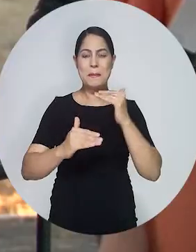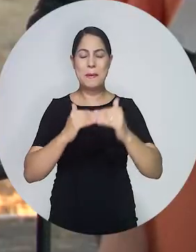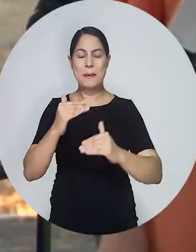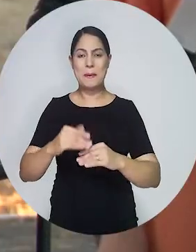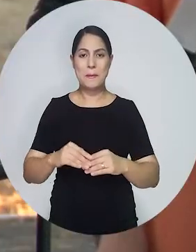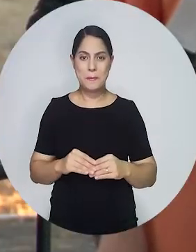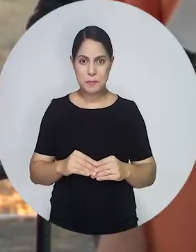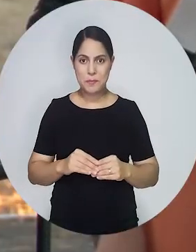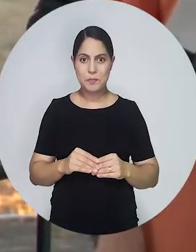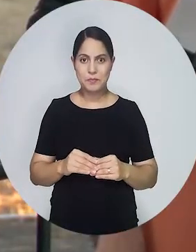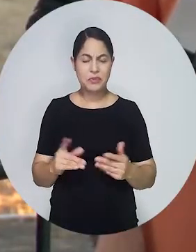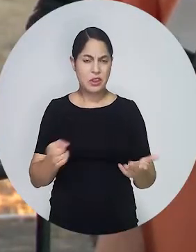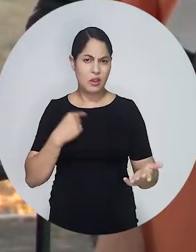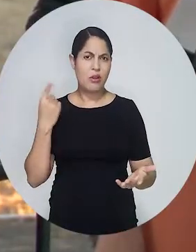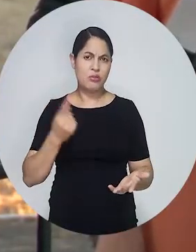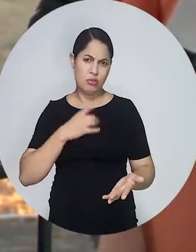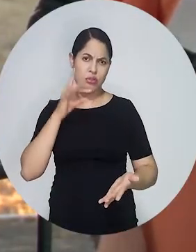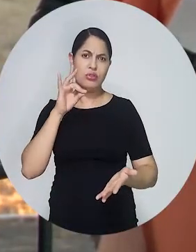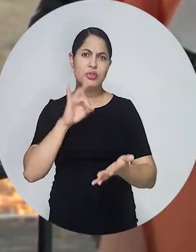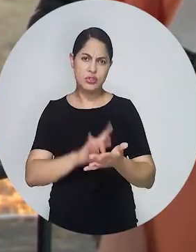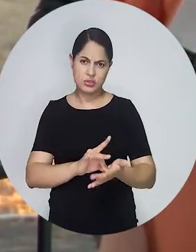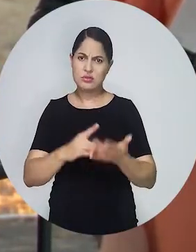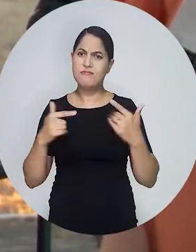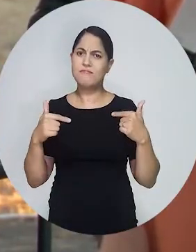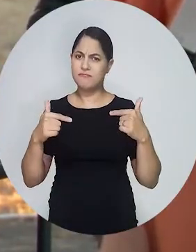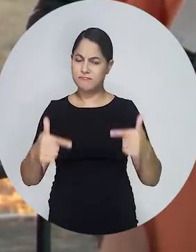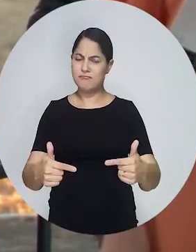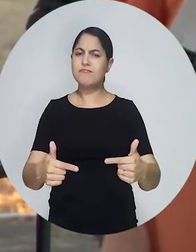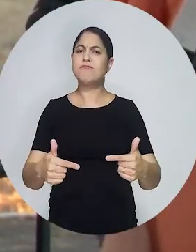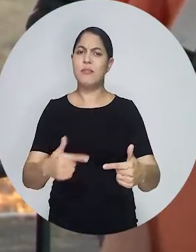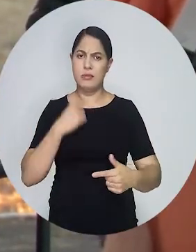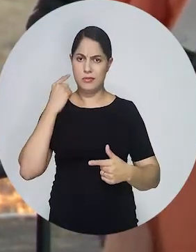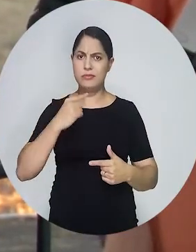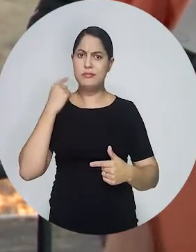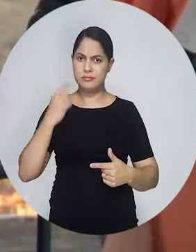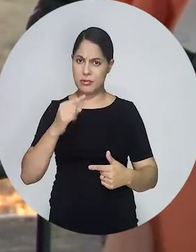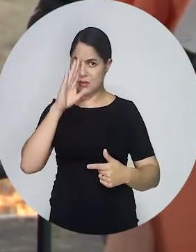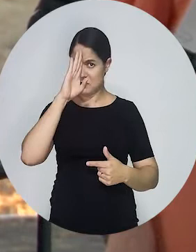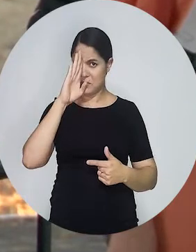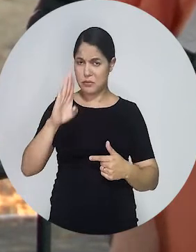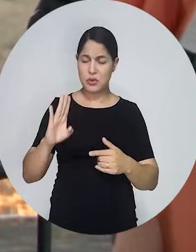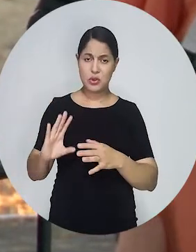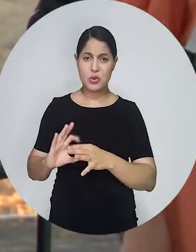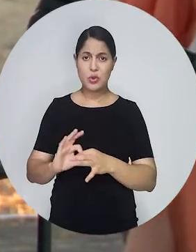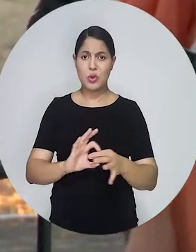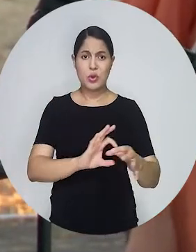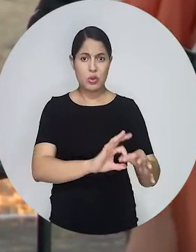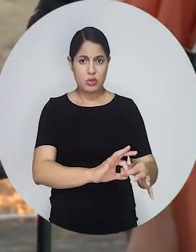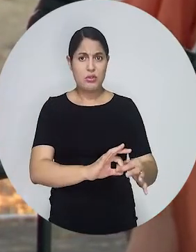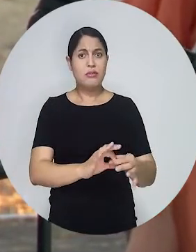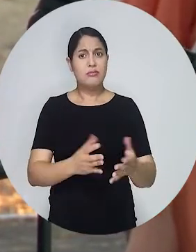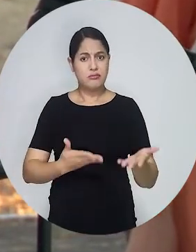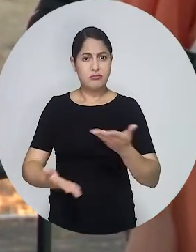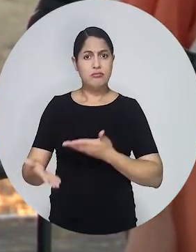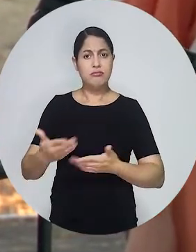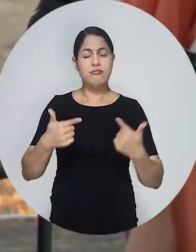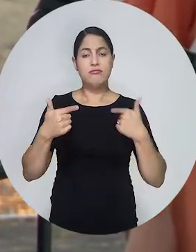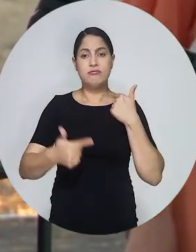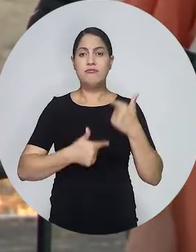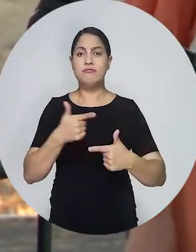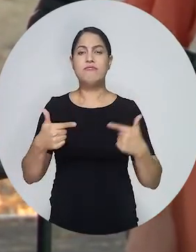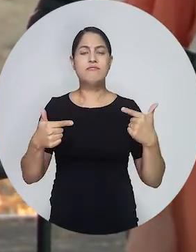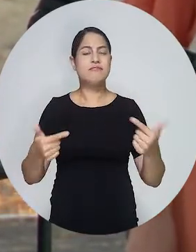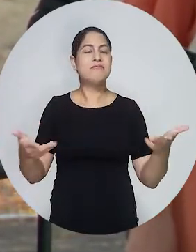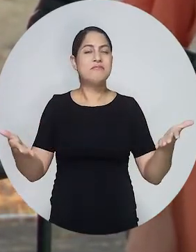O sonho de ter uma subseção confunde-se com o anseio por uma atuação eficaz do advogado, proporcional à essencialidade do seu munus.